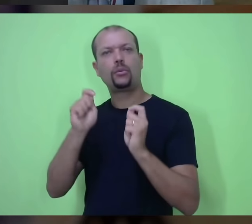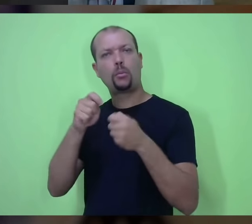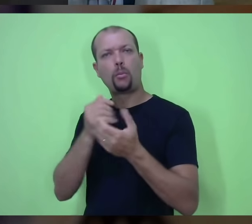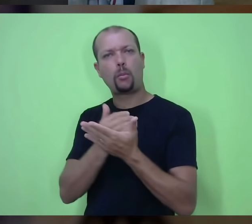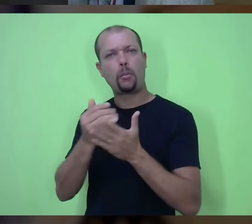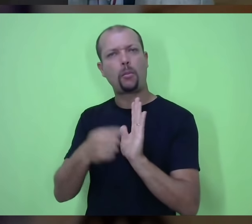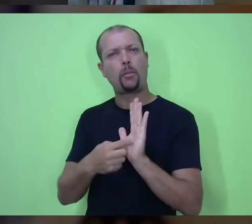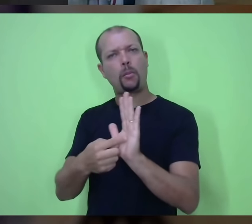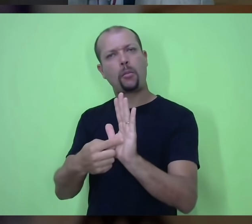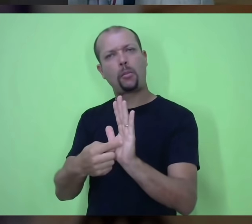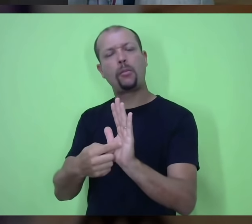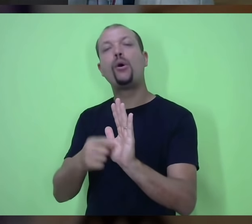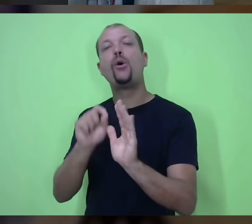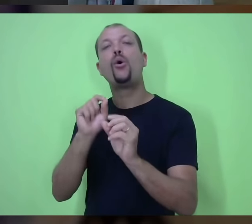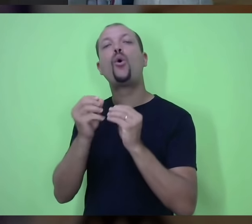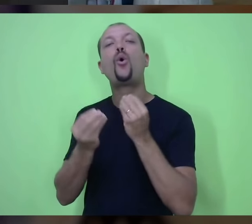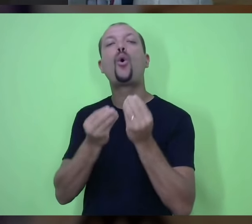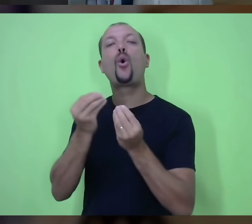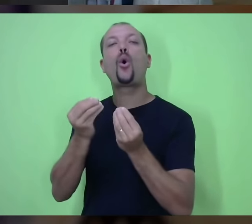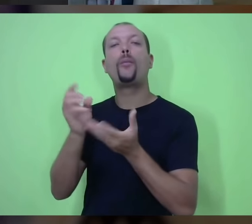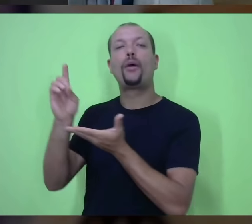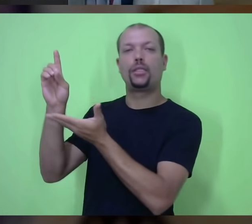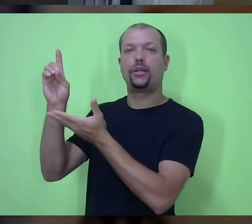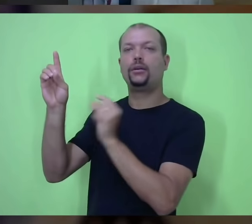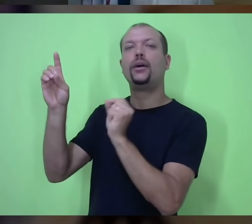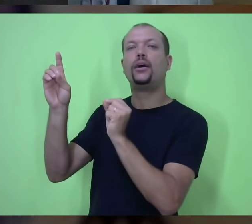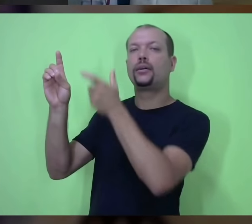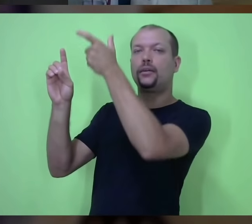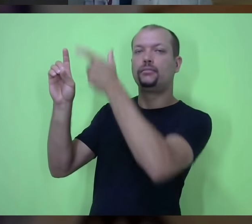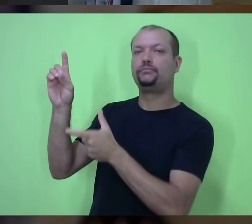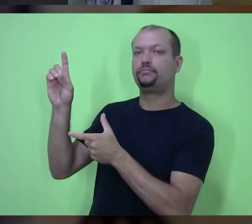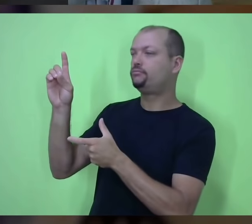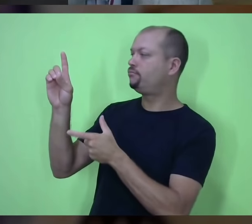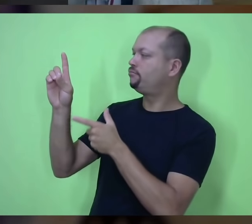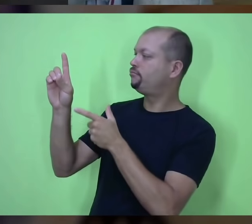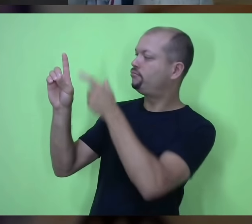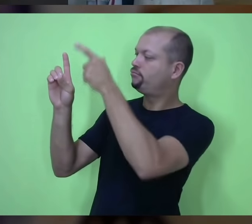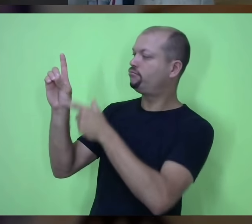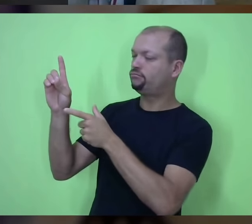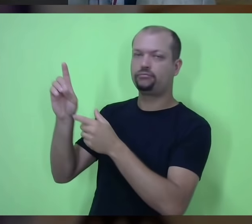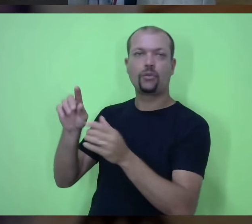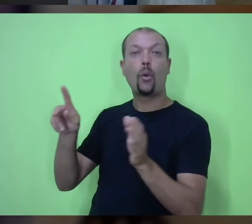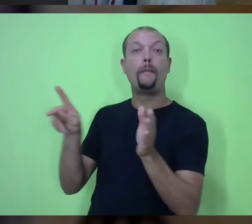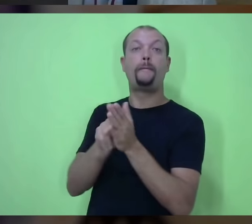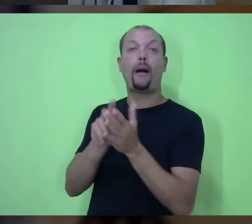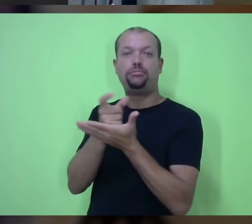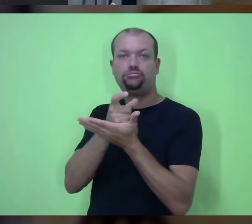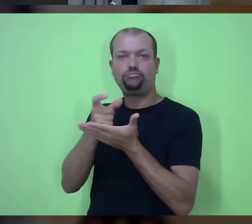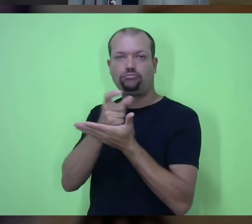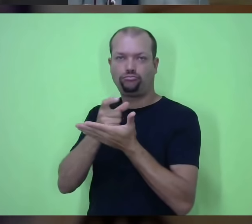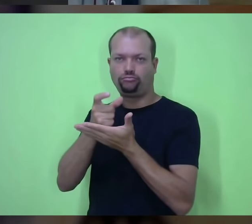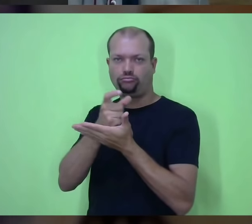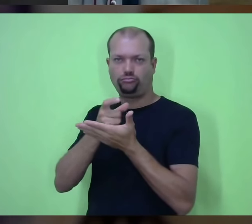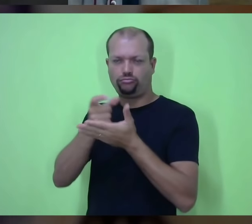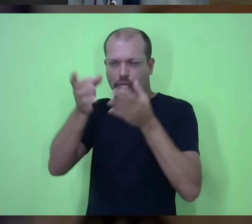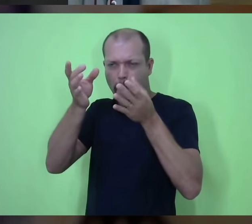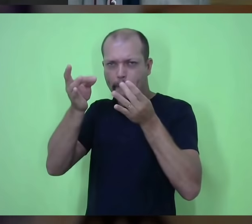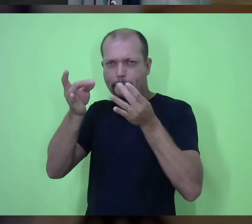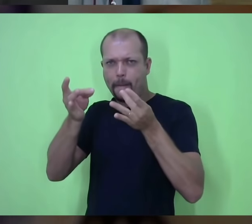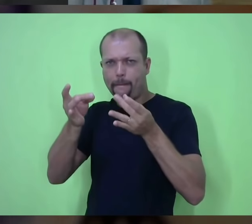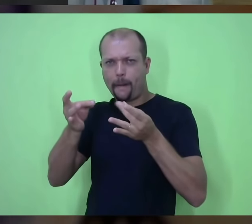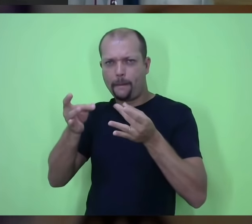sua narrativa com uma apresentação da divindade de Cristo de um aspecto mais teológico, né, formal, vamos dizer assim,